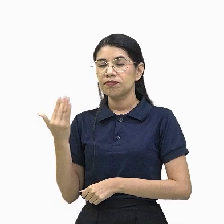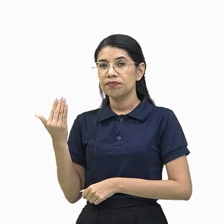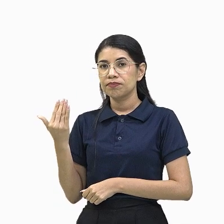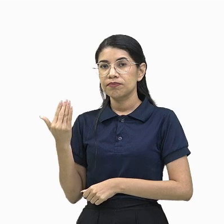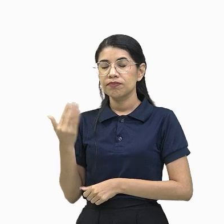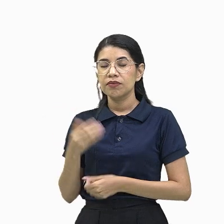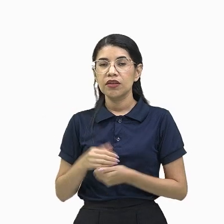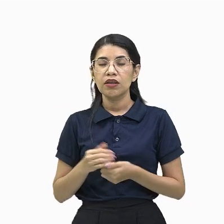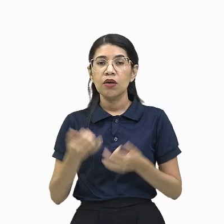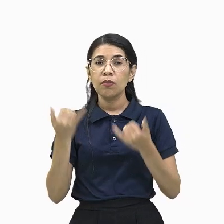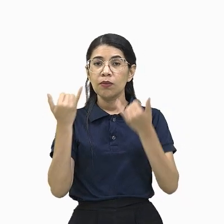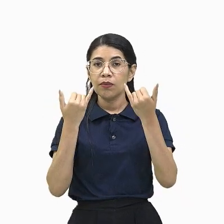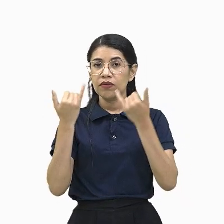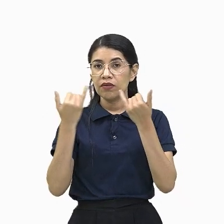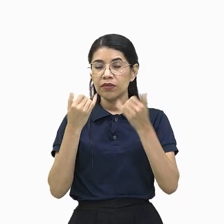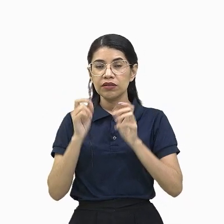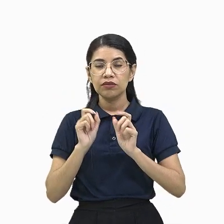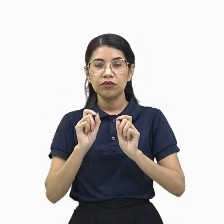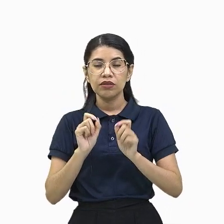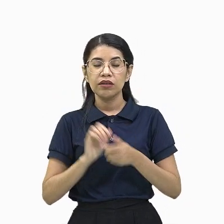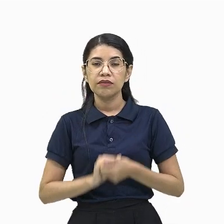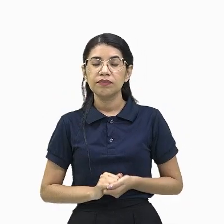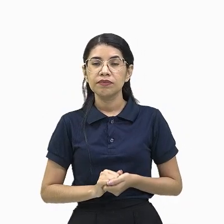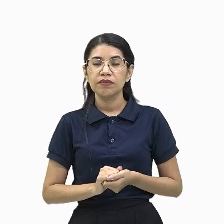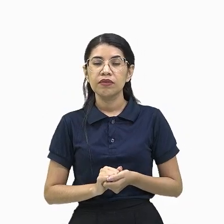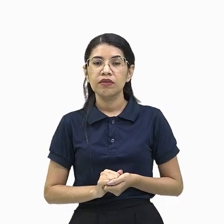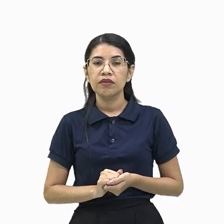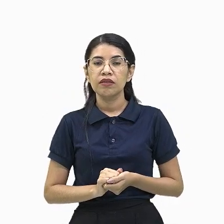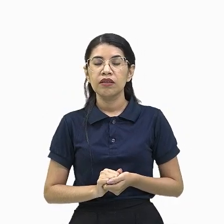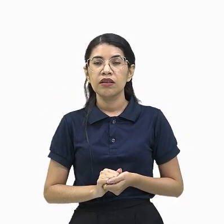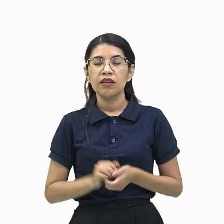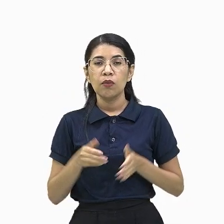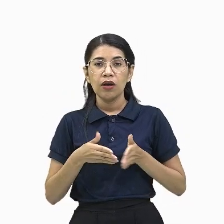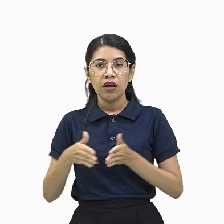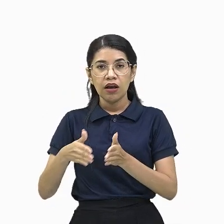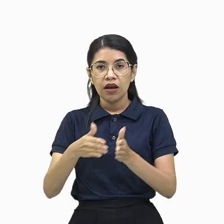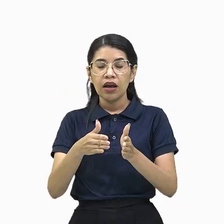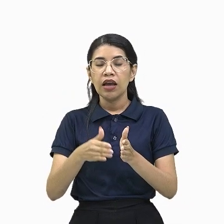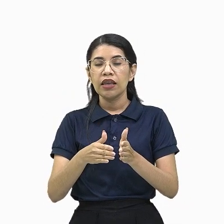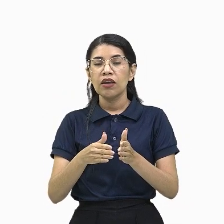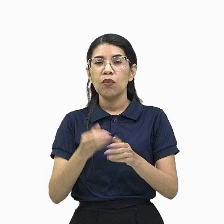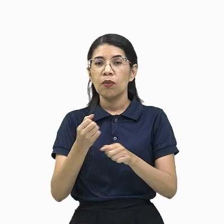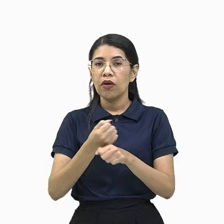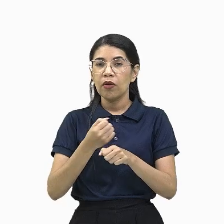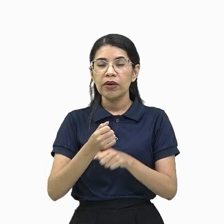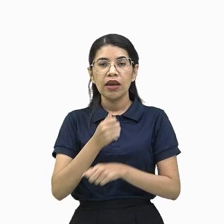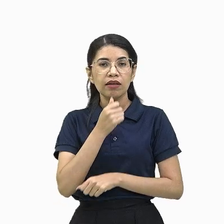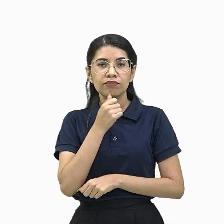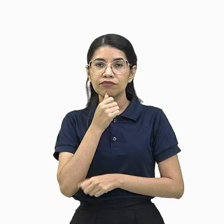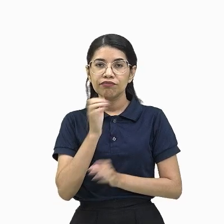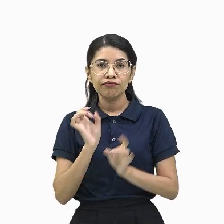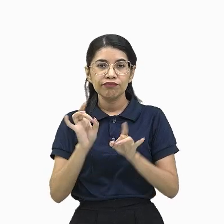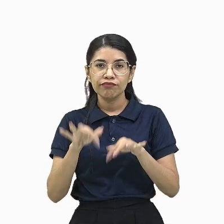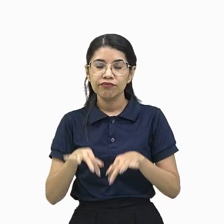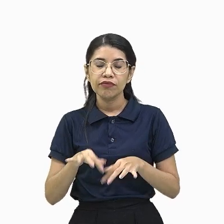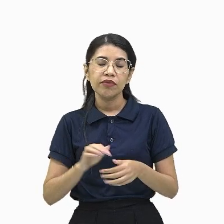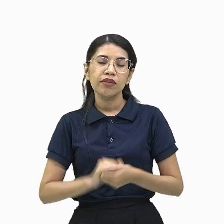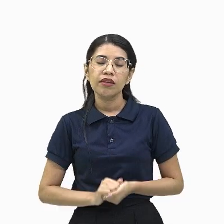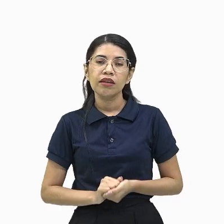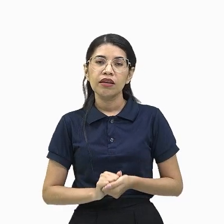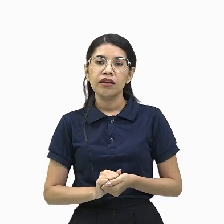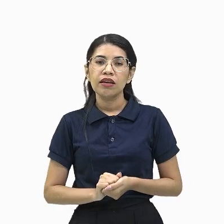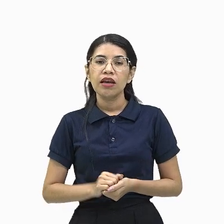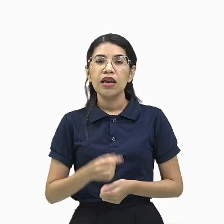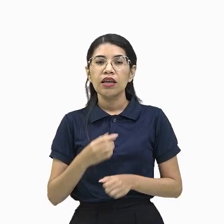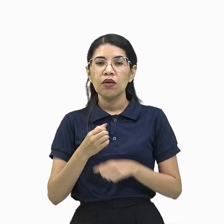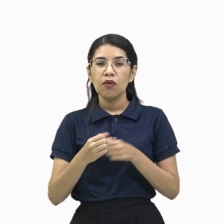uma notícia, tá bom, do CMA News, onde nós temos Transamazônica, obra inacabada do governo. Transamazônica, iniciada em 10 de outubro